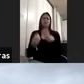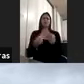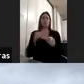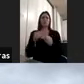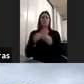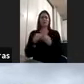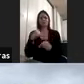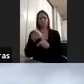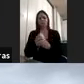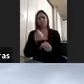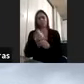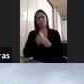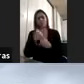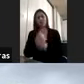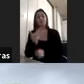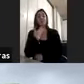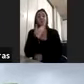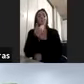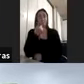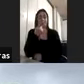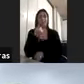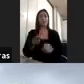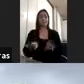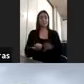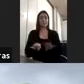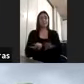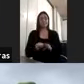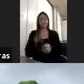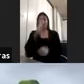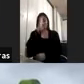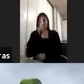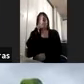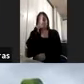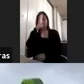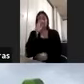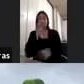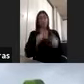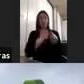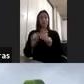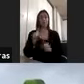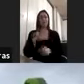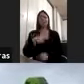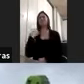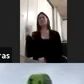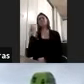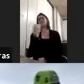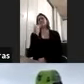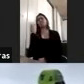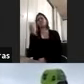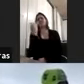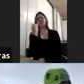essa trajetória. E temos que ter uma coisa muito importante, que é a